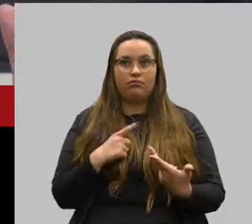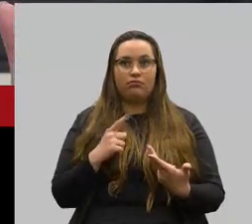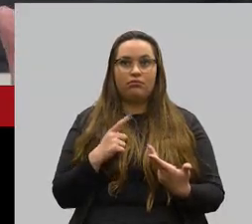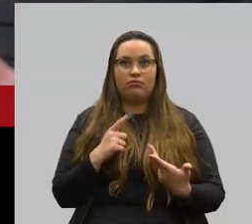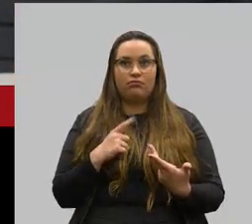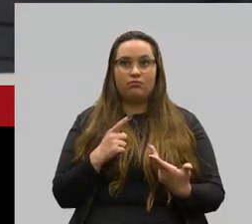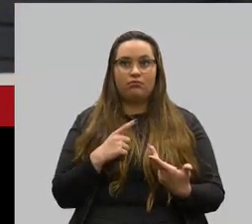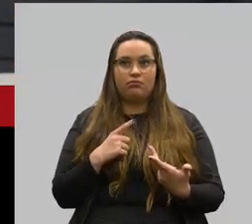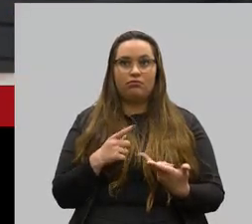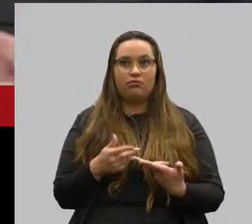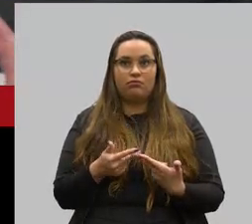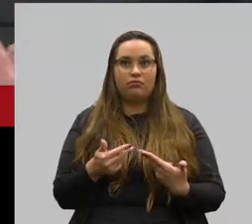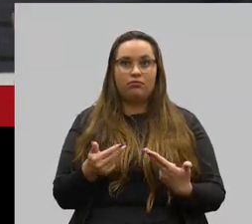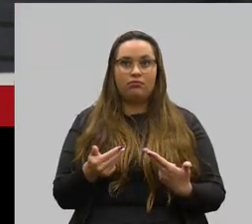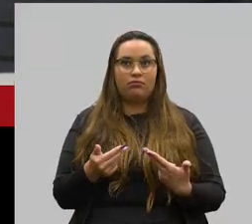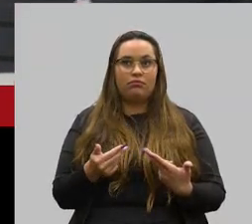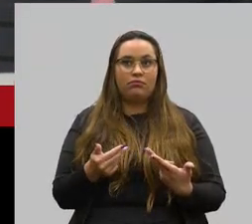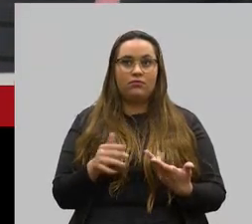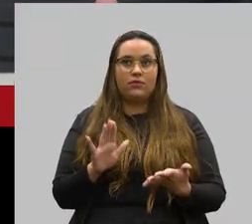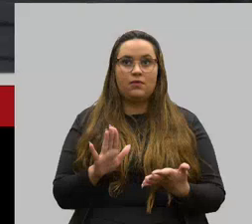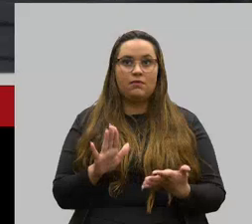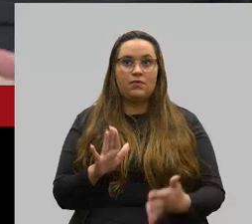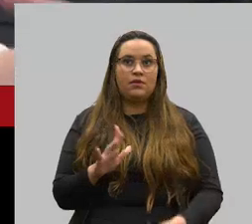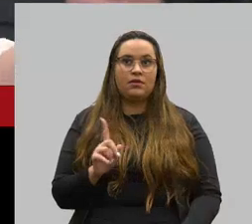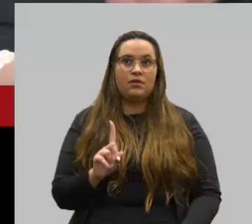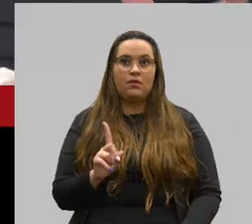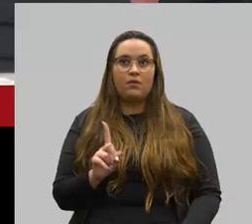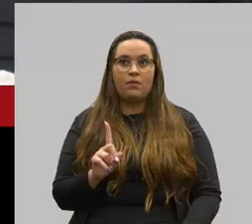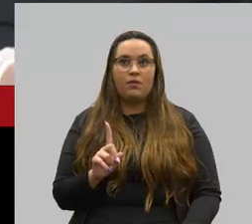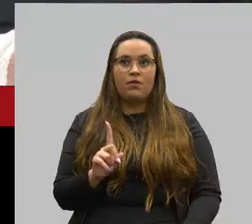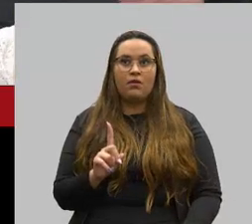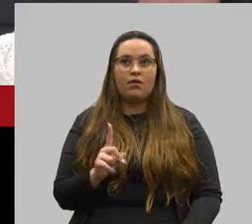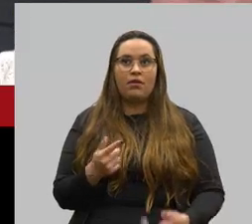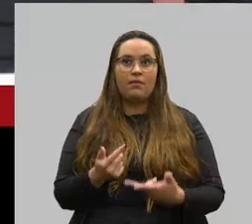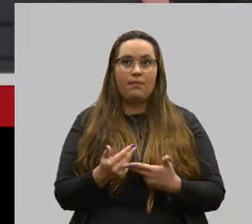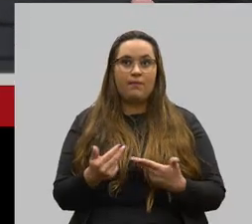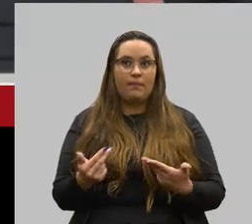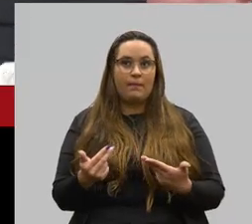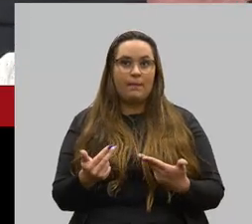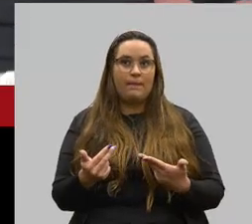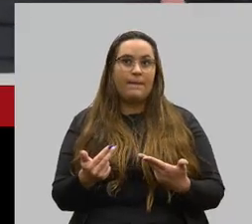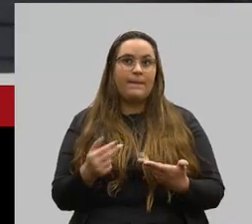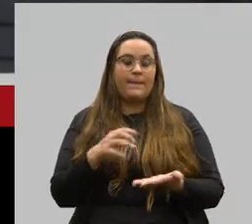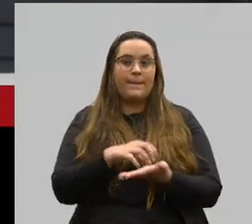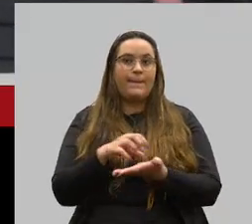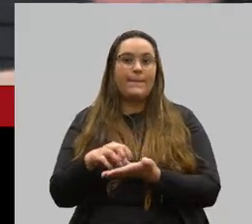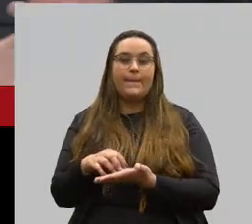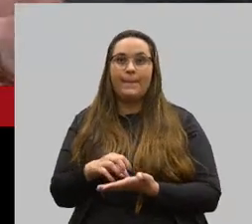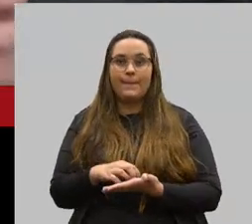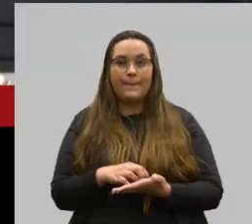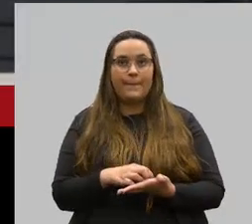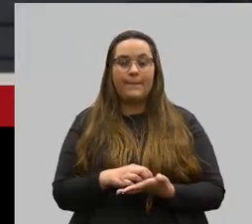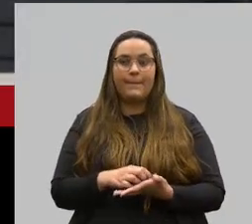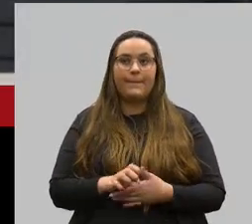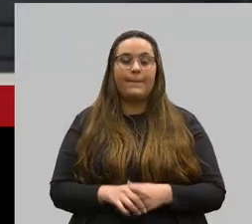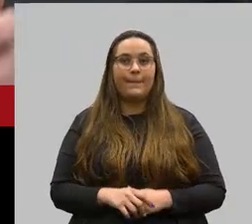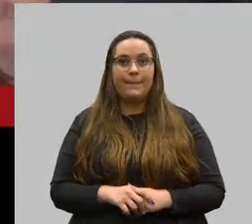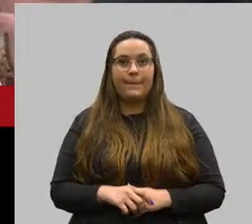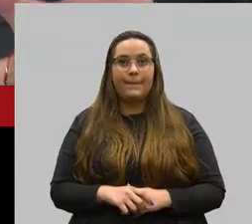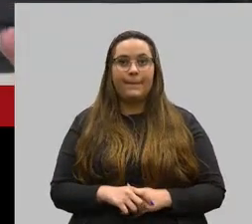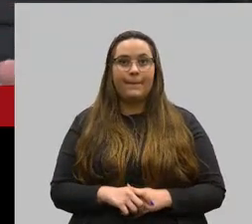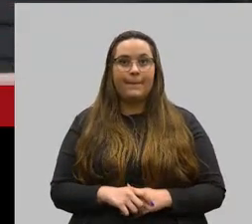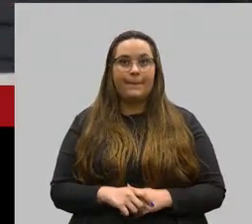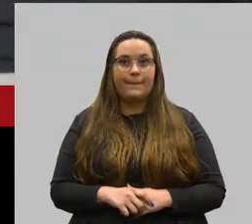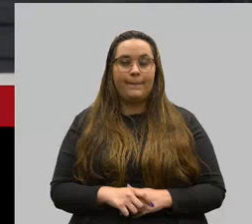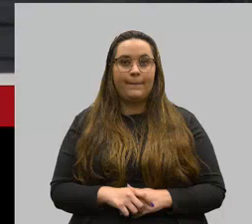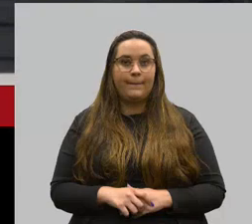prática do crime não é um limite territorial então o mesmo infrator que comete um homicídio em Contagem Ele comete aqui em Belo Horizonte